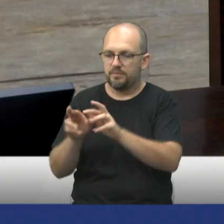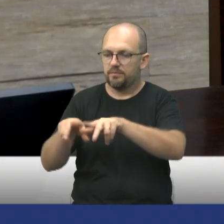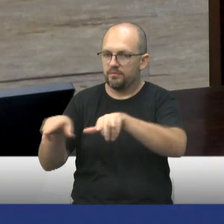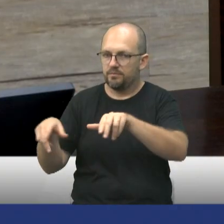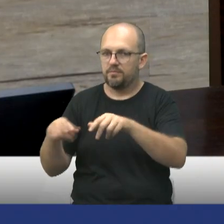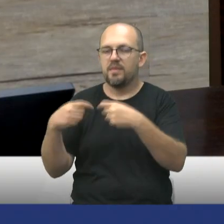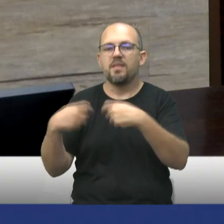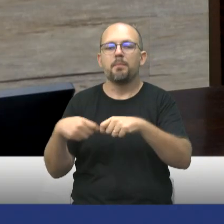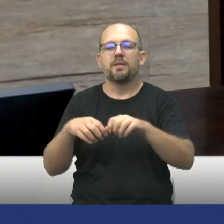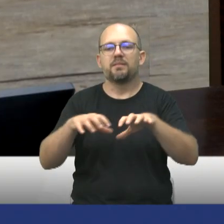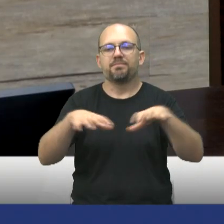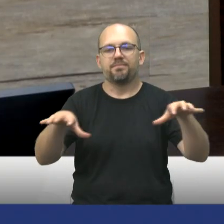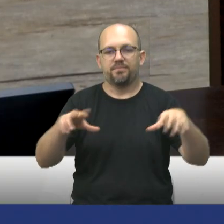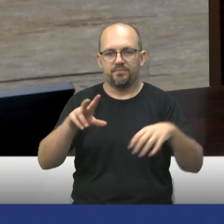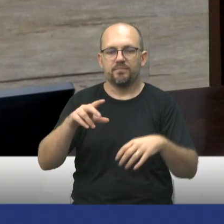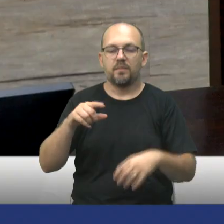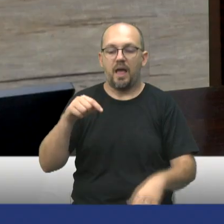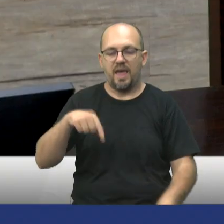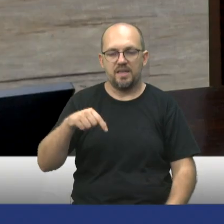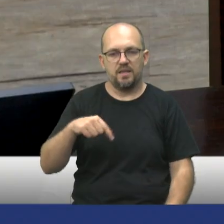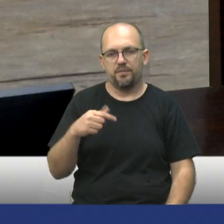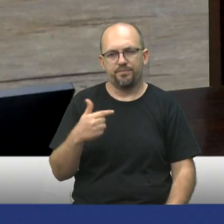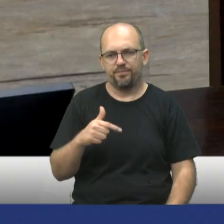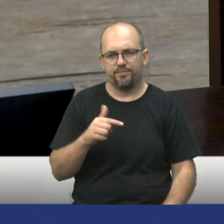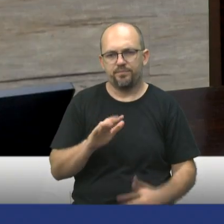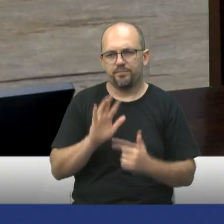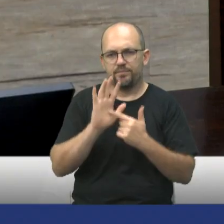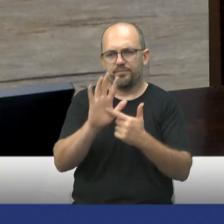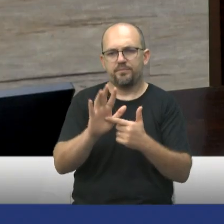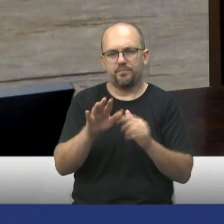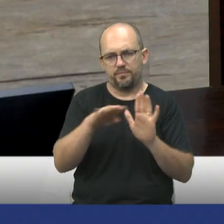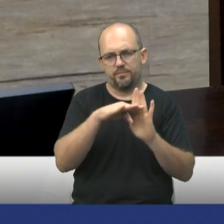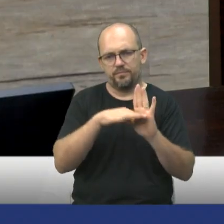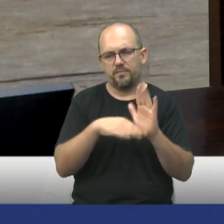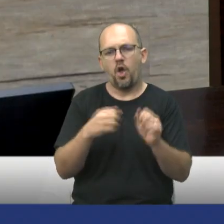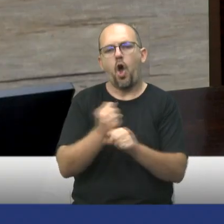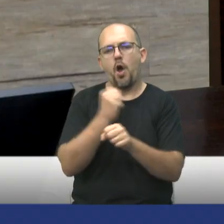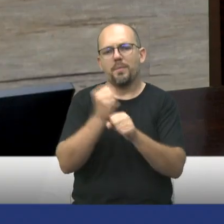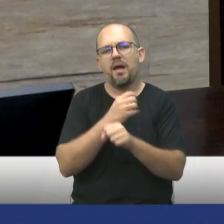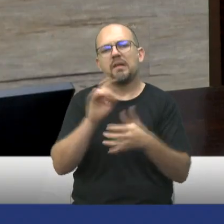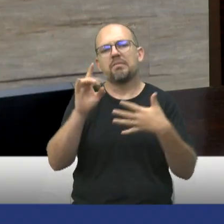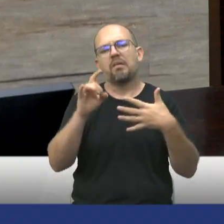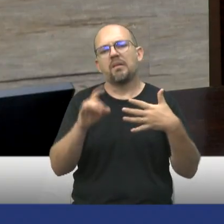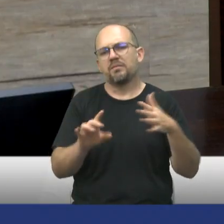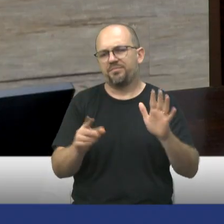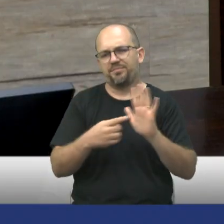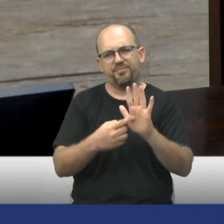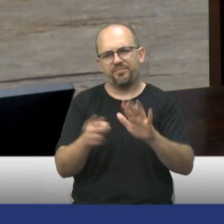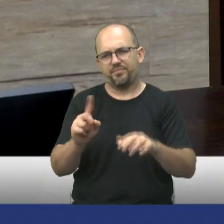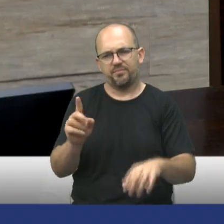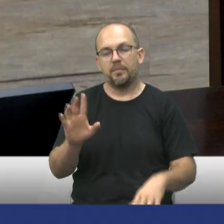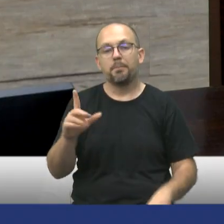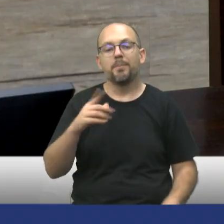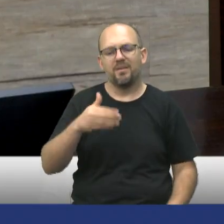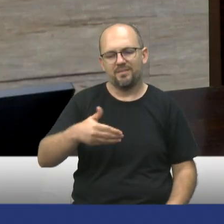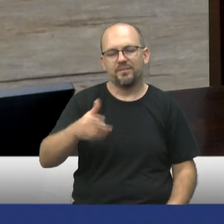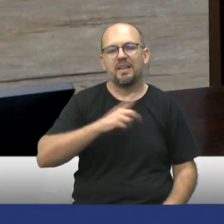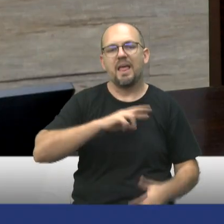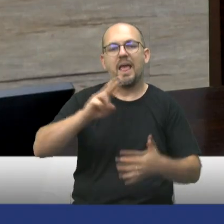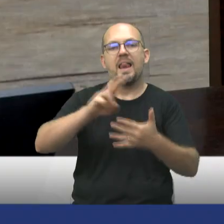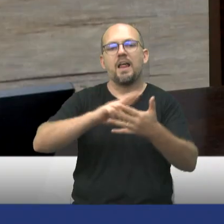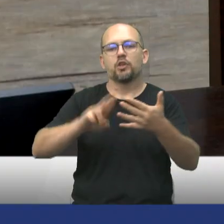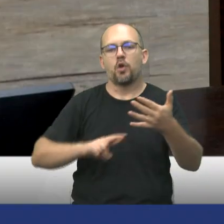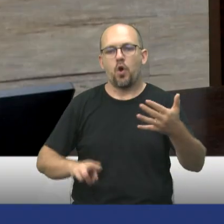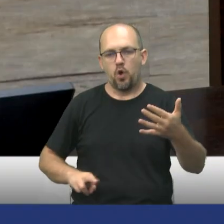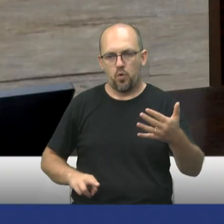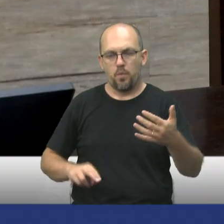nós não abrimos, né, as obras, mas tem também o relatório de obras, que depois dentro do